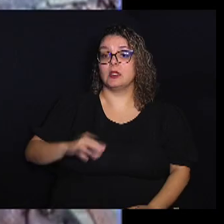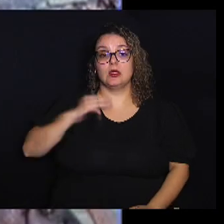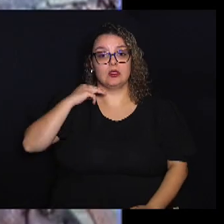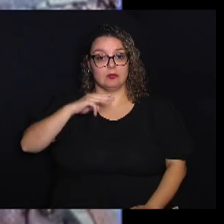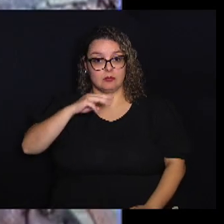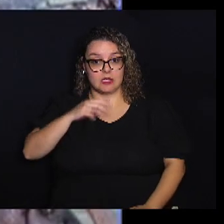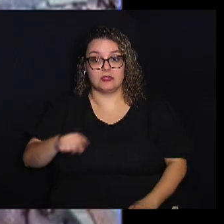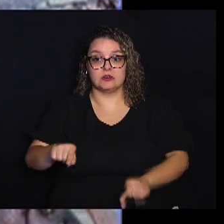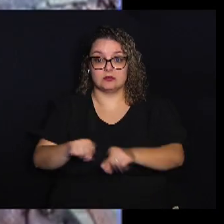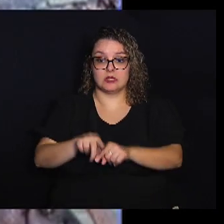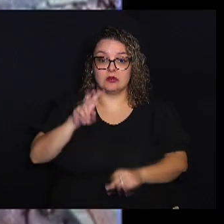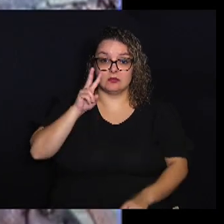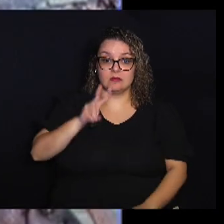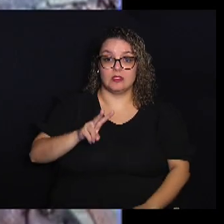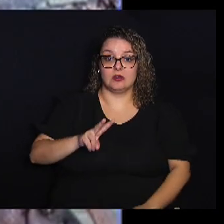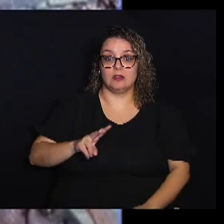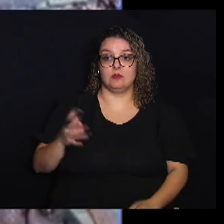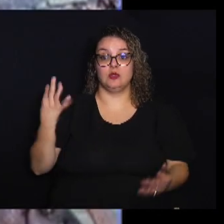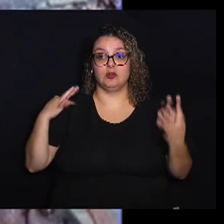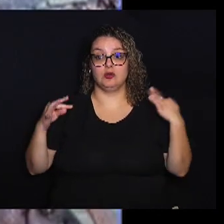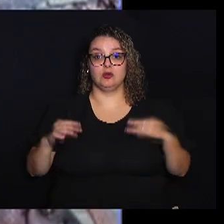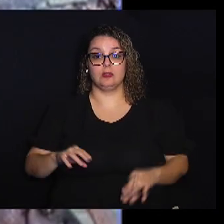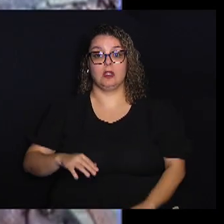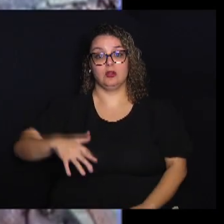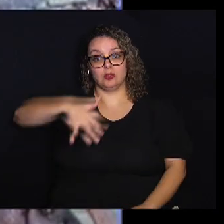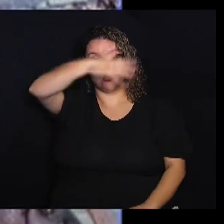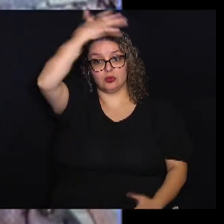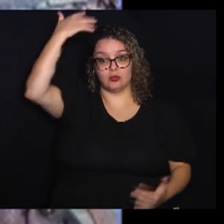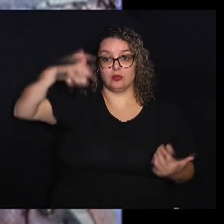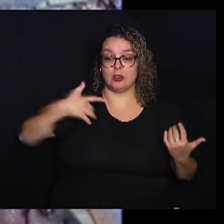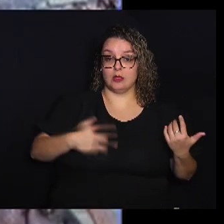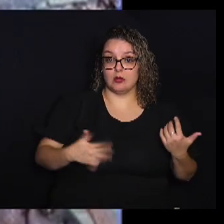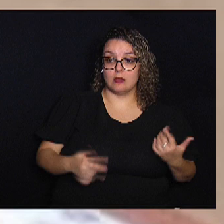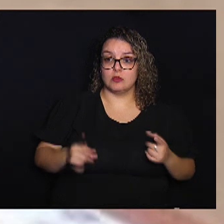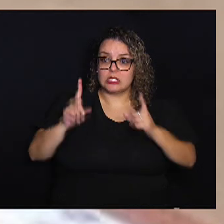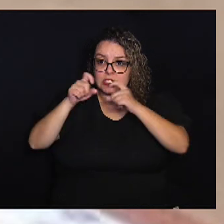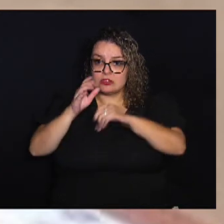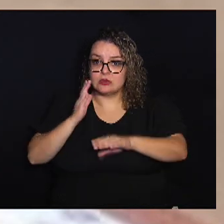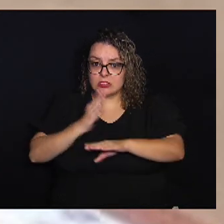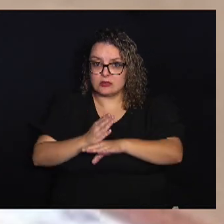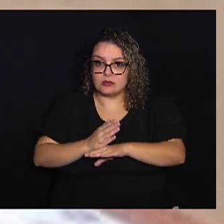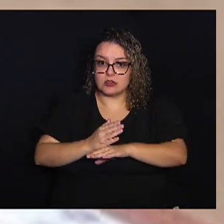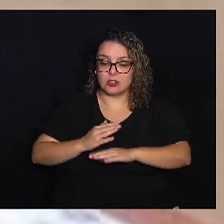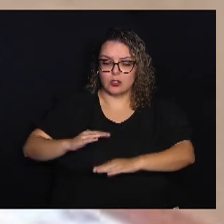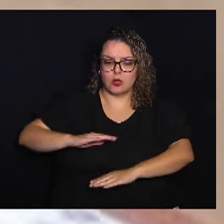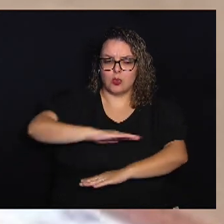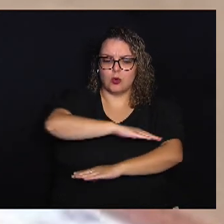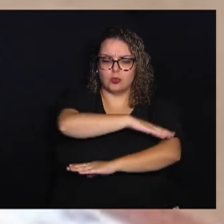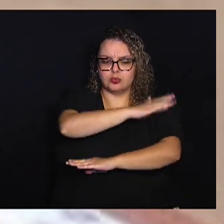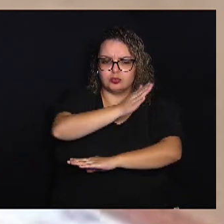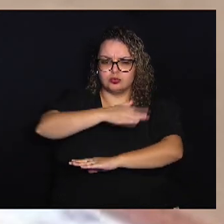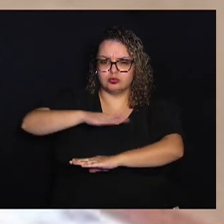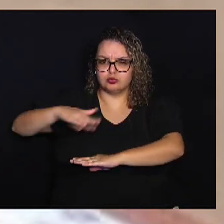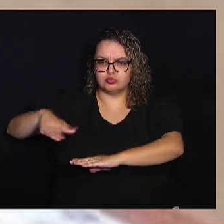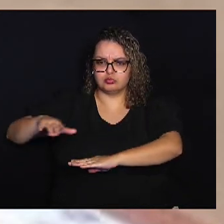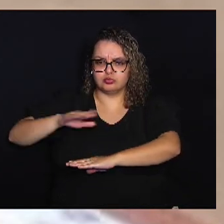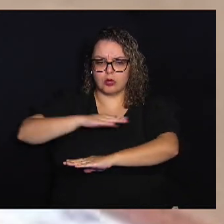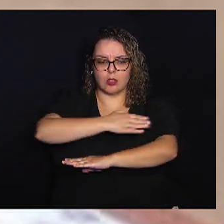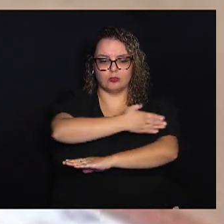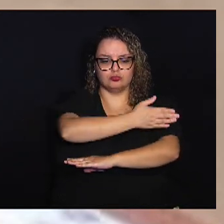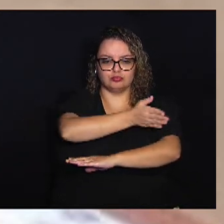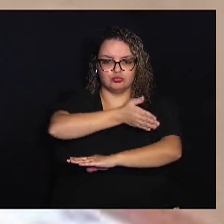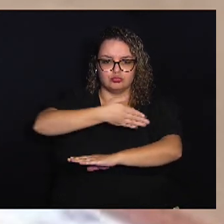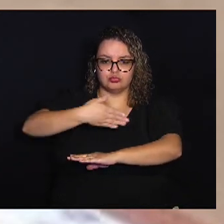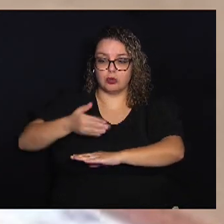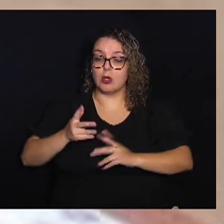peixe também foi visto por turistas no México. Por ser raro ver a espécie em camadas mais superficiais do mar, acontecimentos